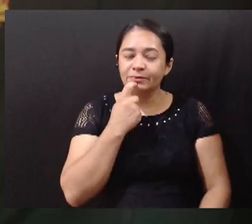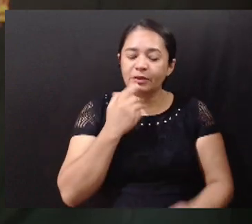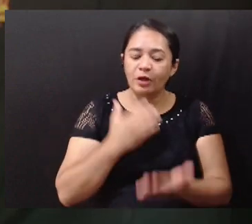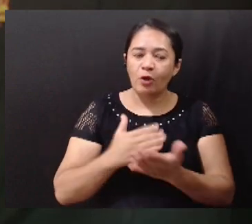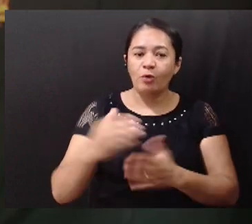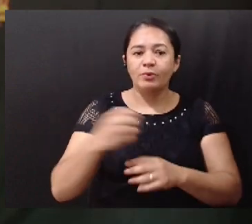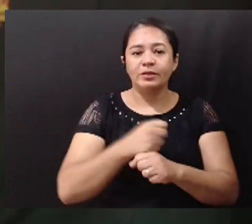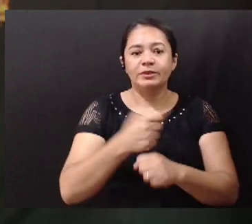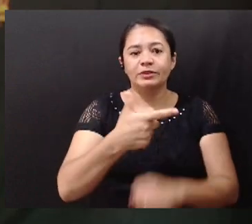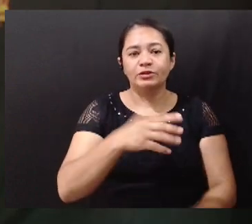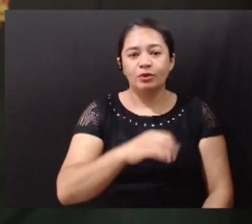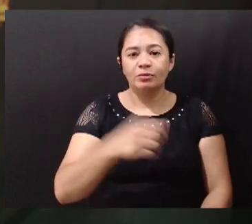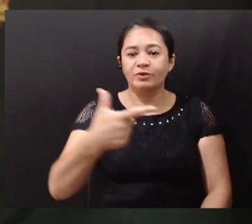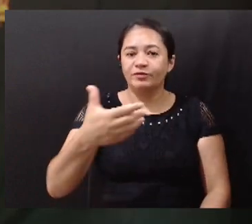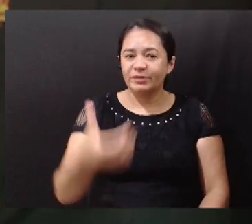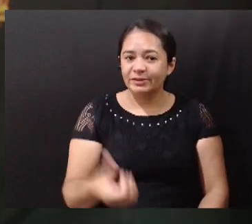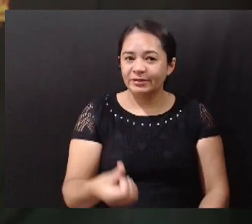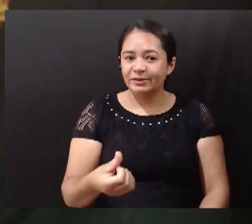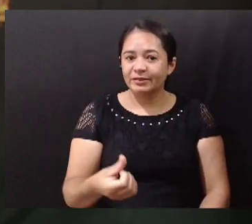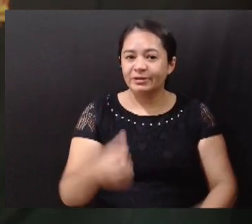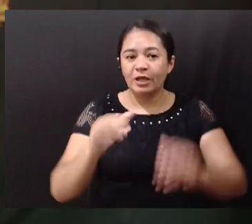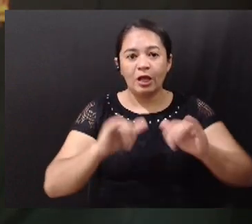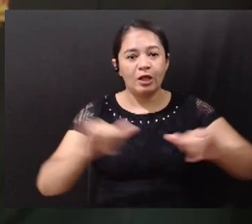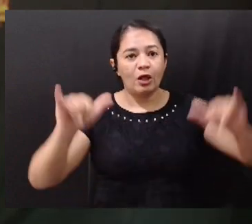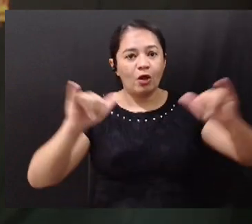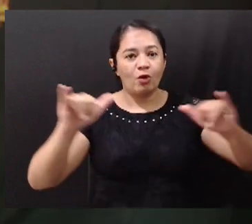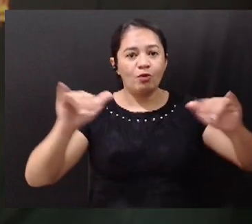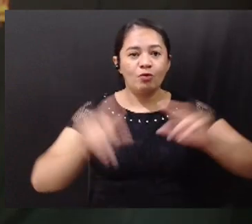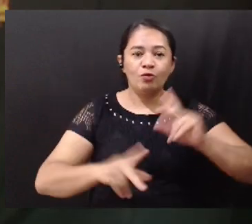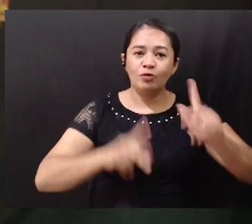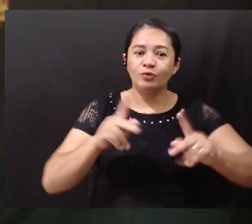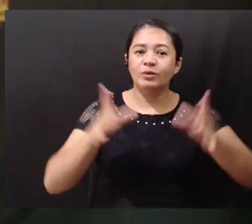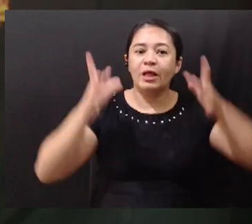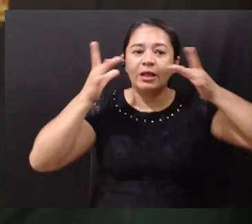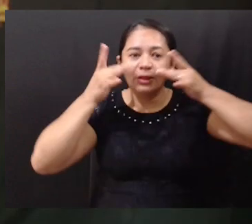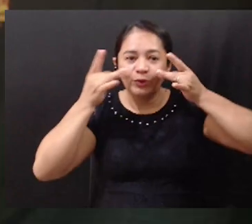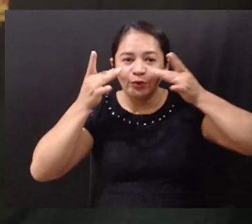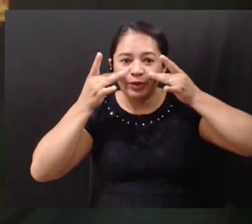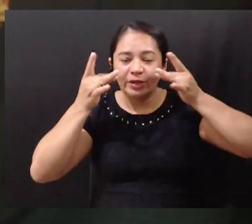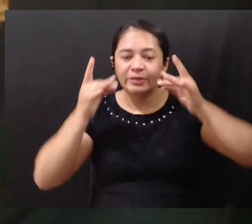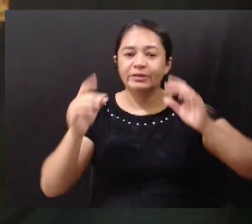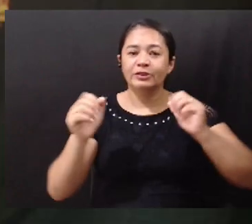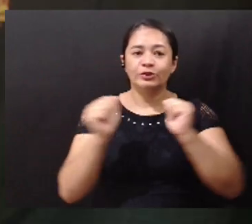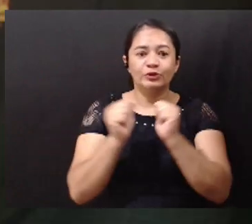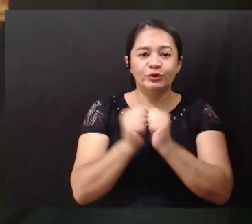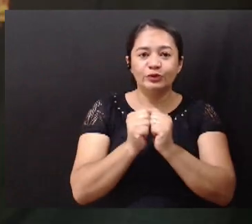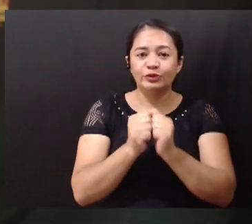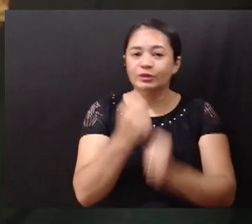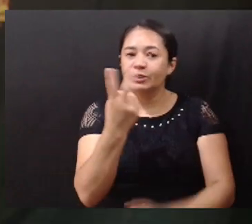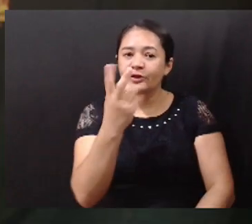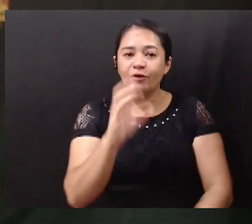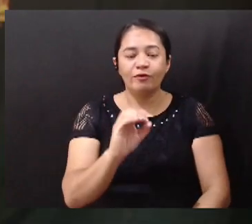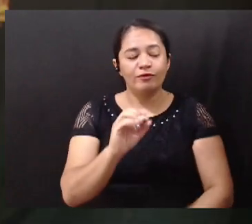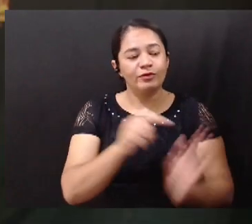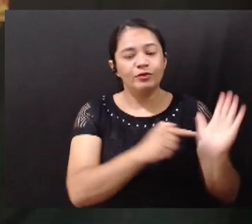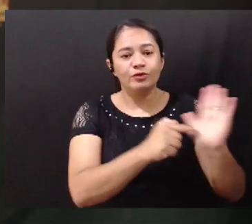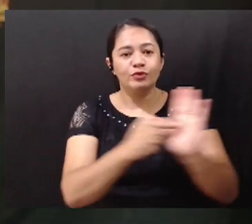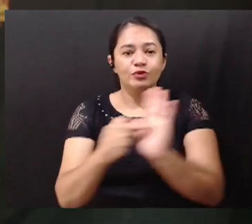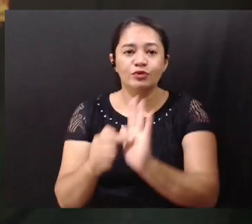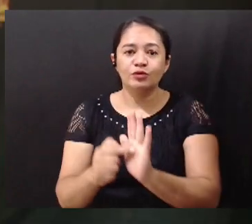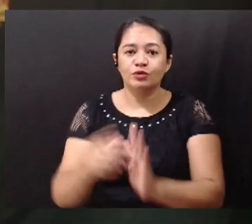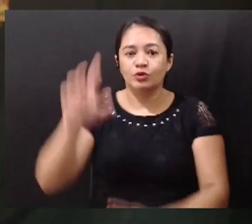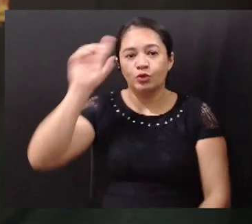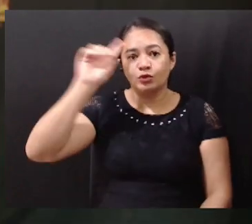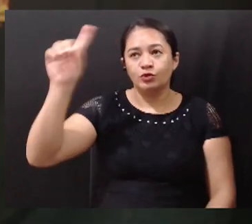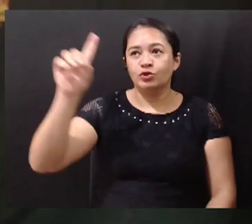a campanha de popularização do teatro, né, que reúne mais de 20 apresentações entre os dias 10